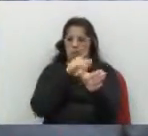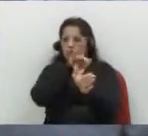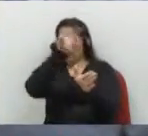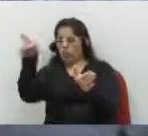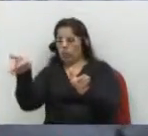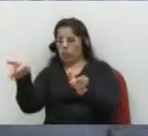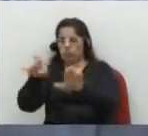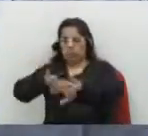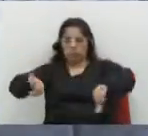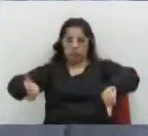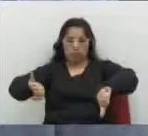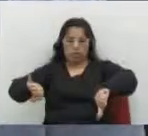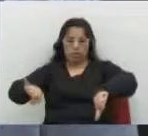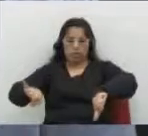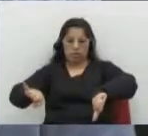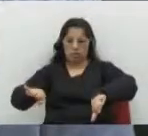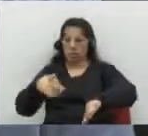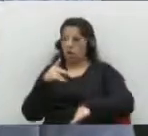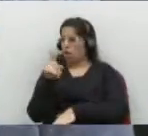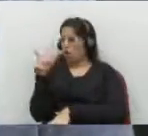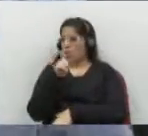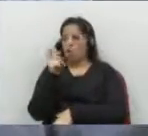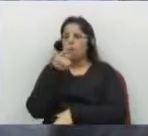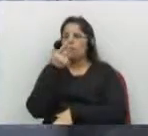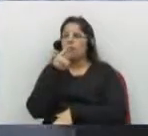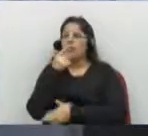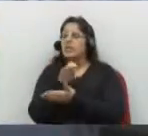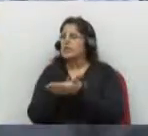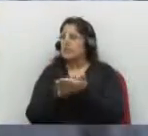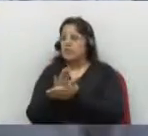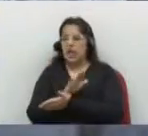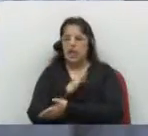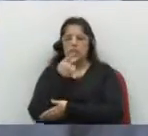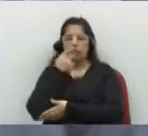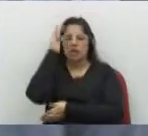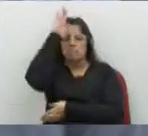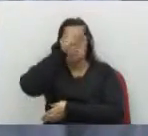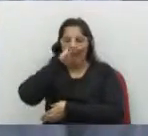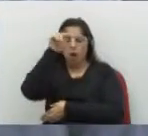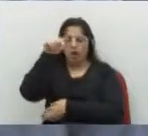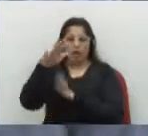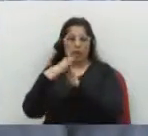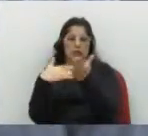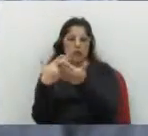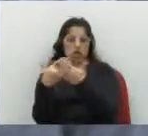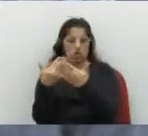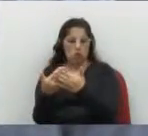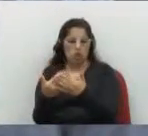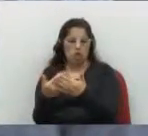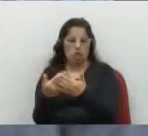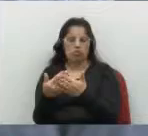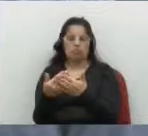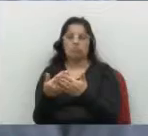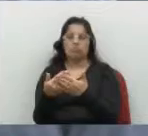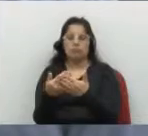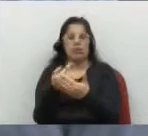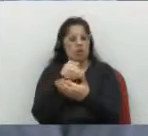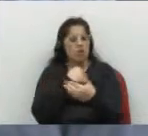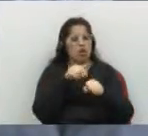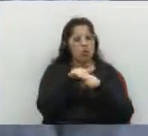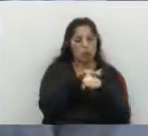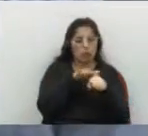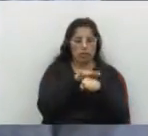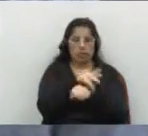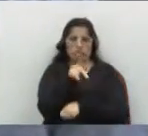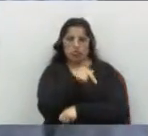lado é da creche. Em nenhum momento, eu denegri a imagem da escola. A escola, a gente estava conversando com